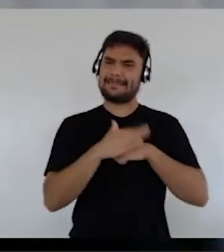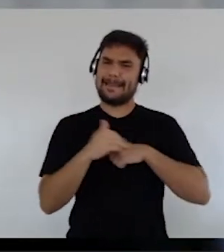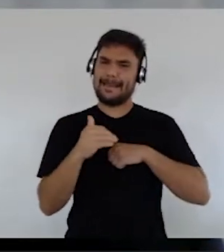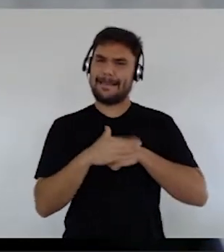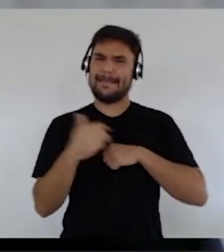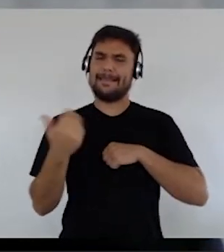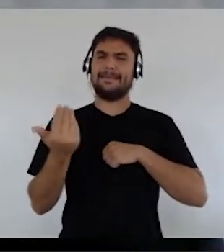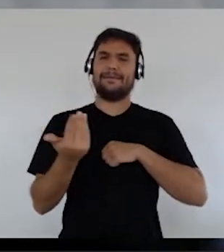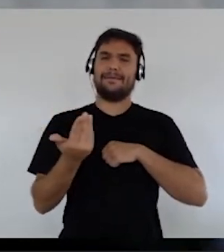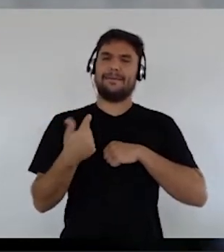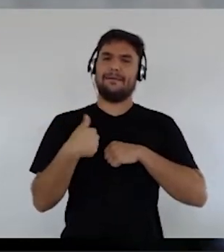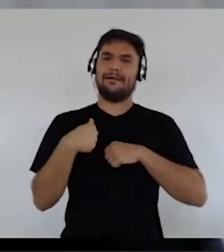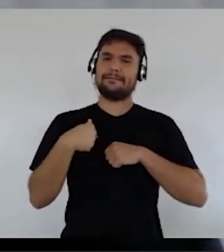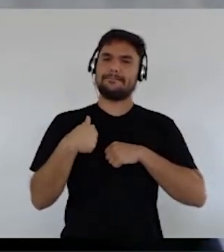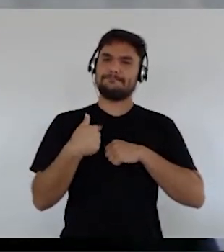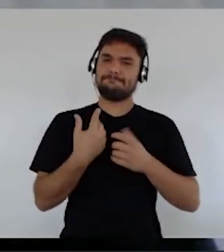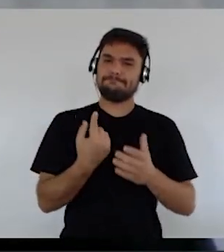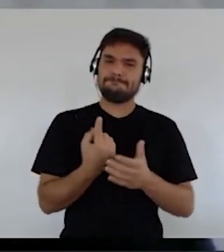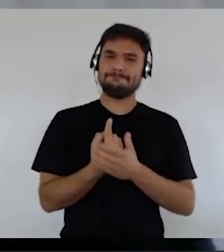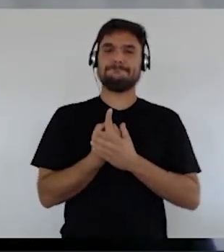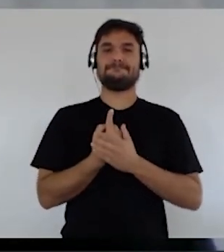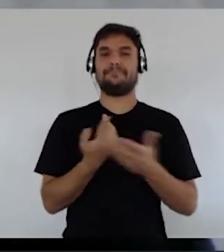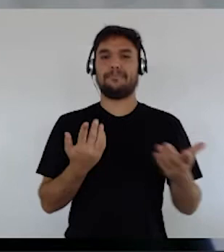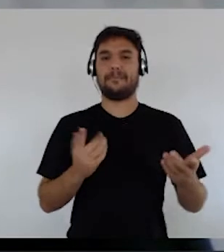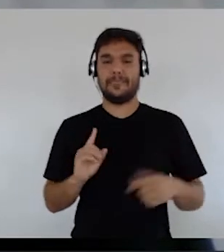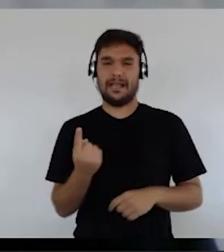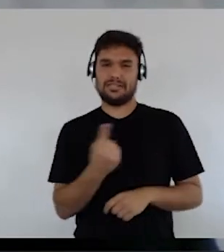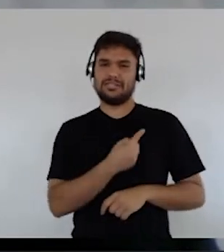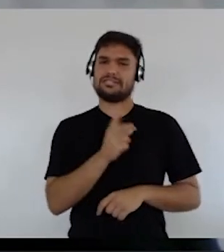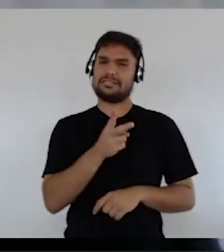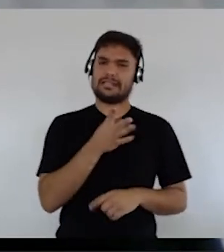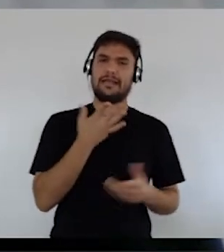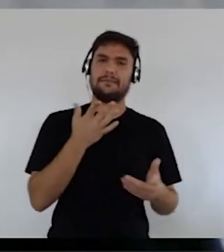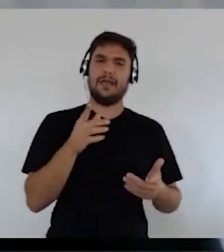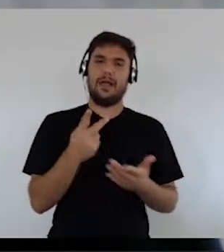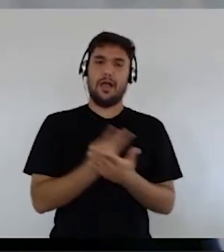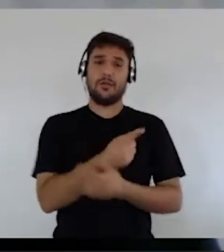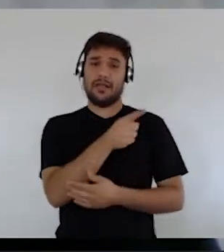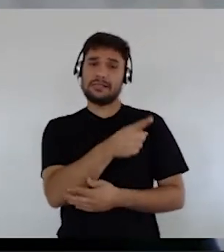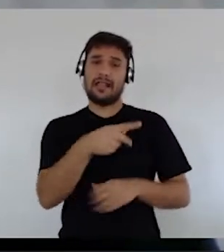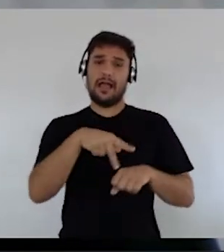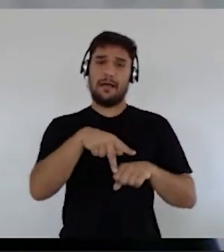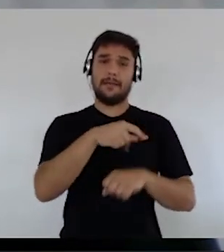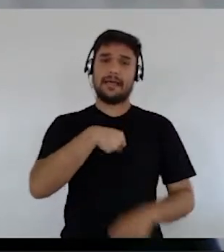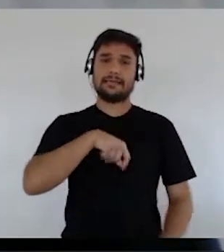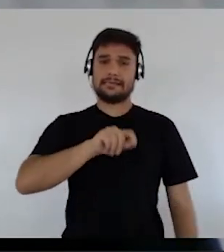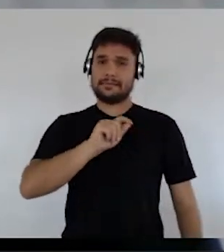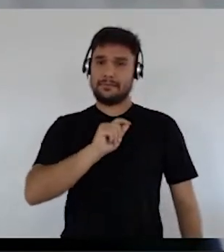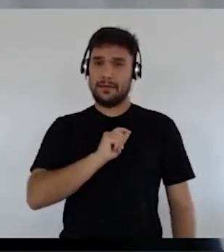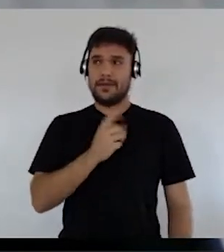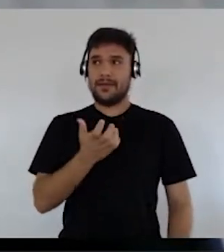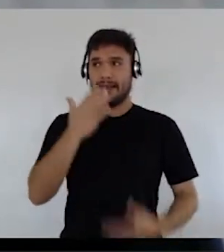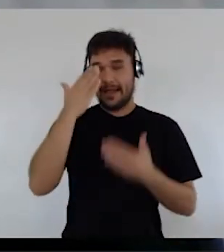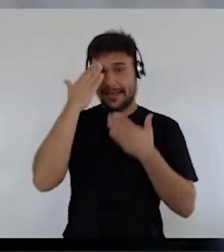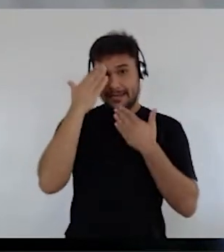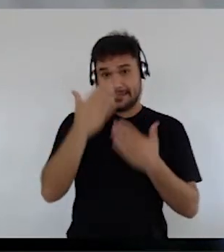esse afago, essa fraternidade, a gente sempre tem encontrado em Espanha. Então, quero agradecer mais uma